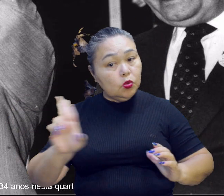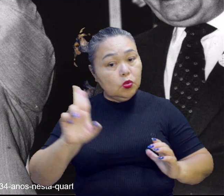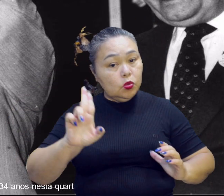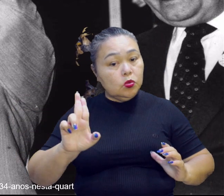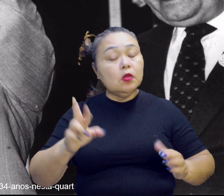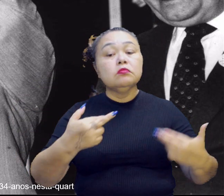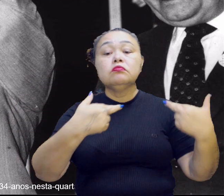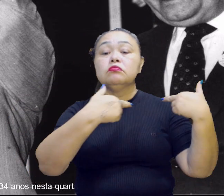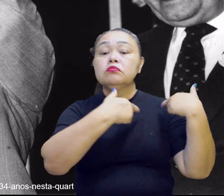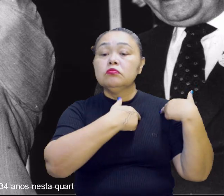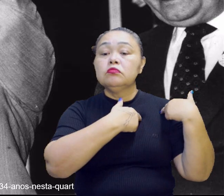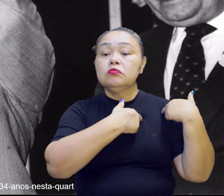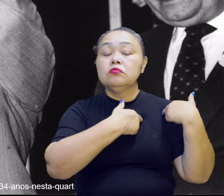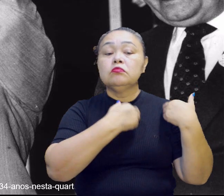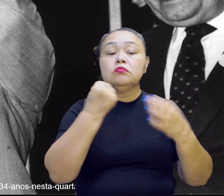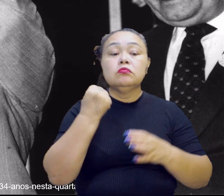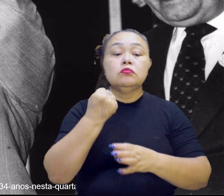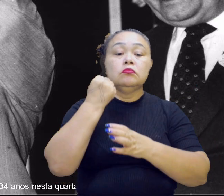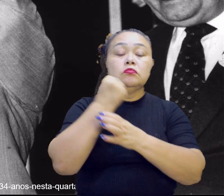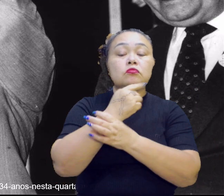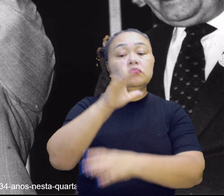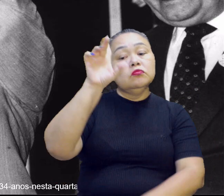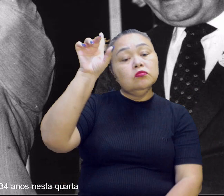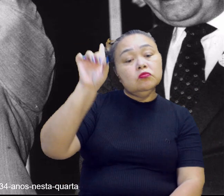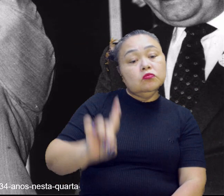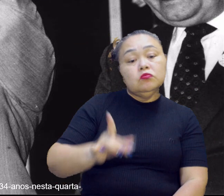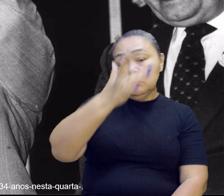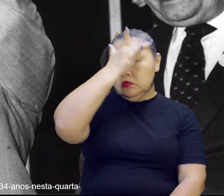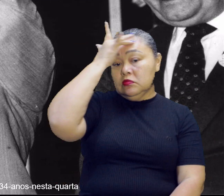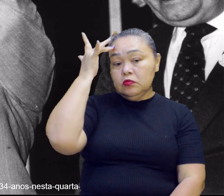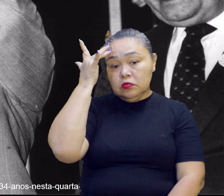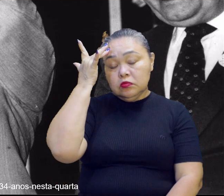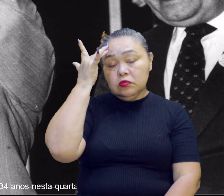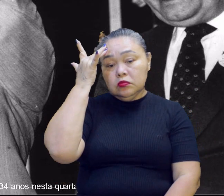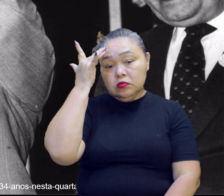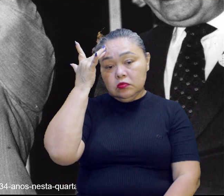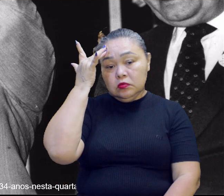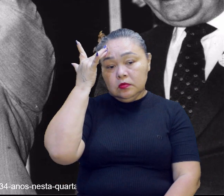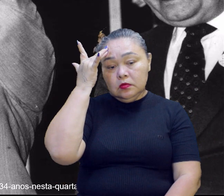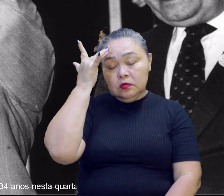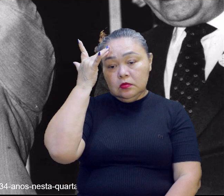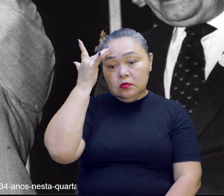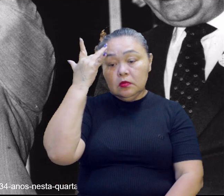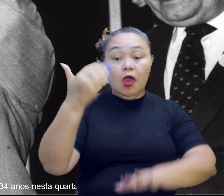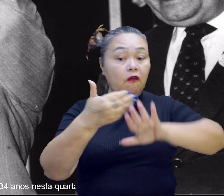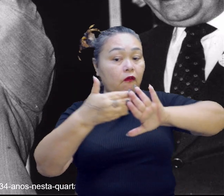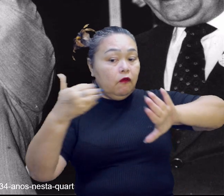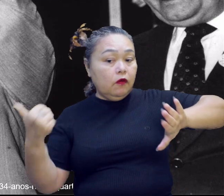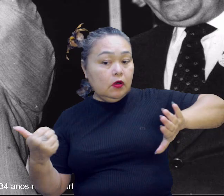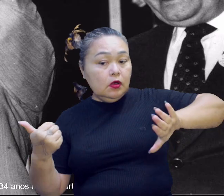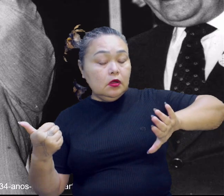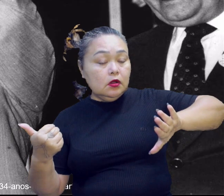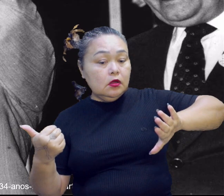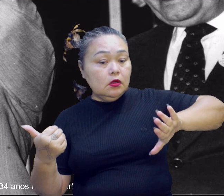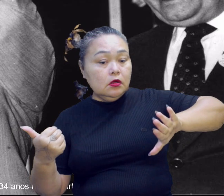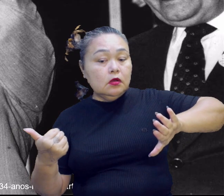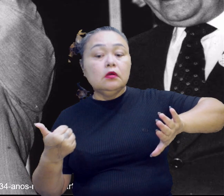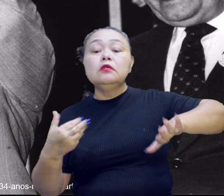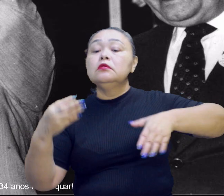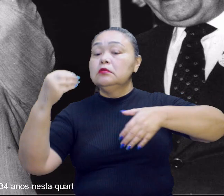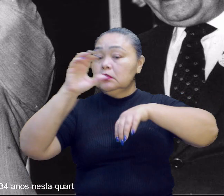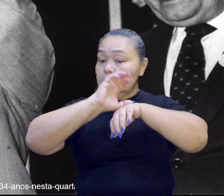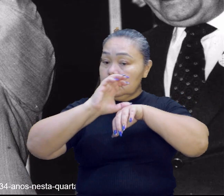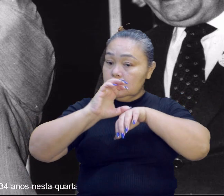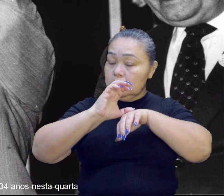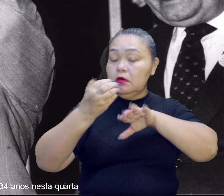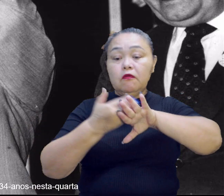ser responsável por garantir direito de pessoas que estavam fora da